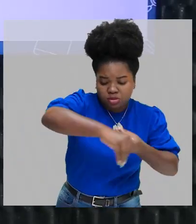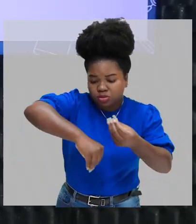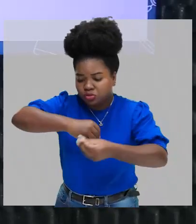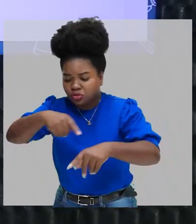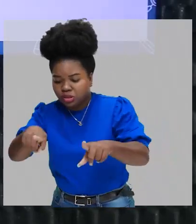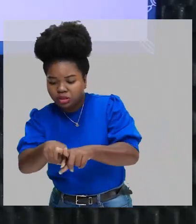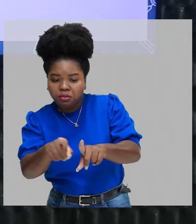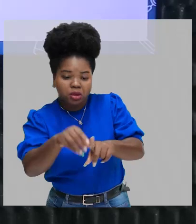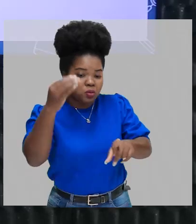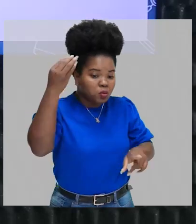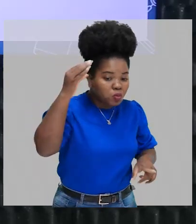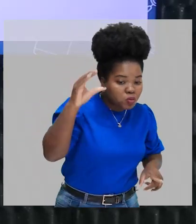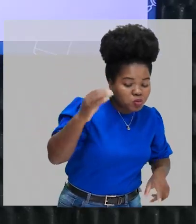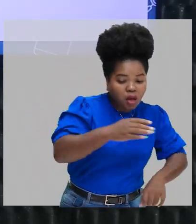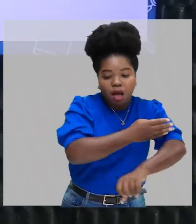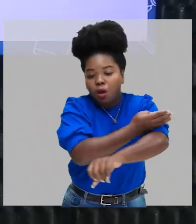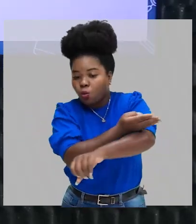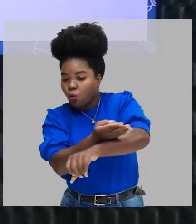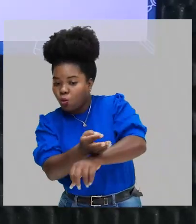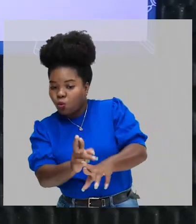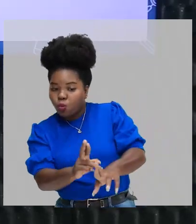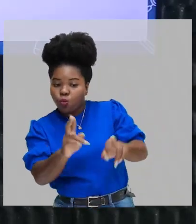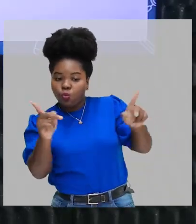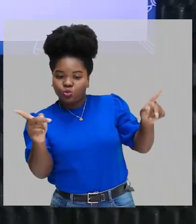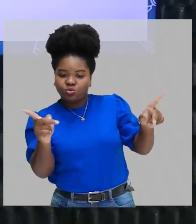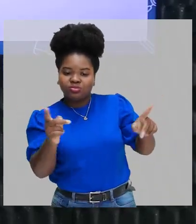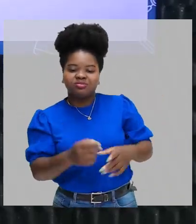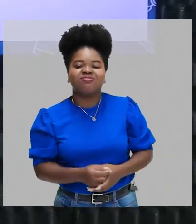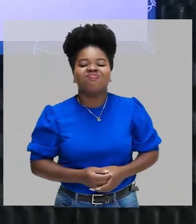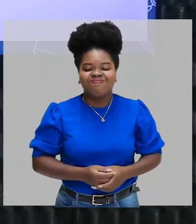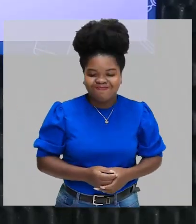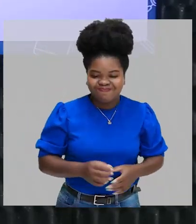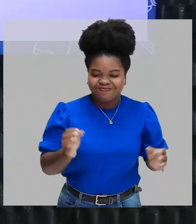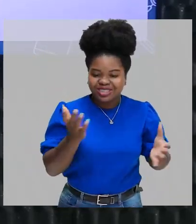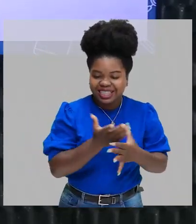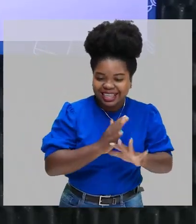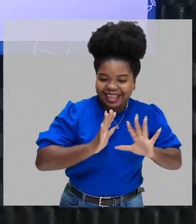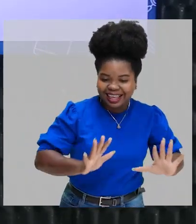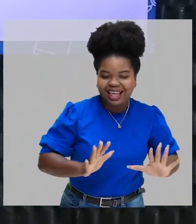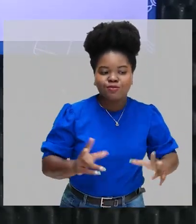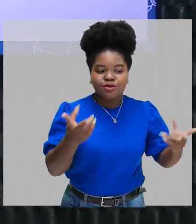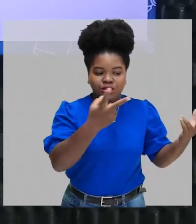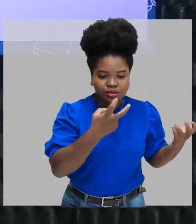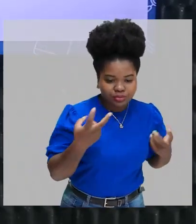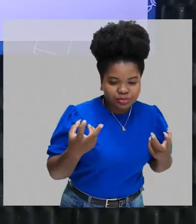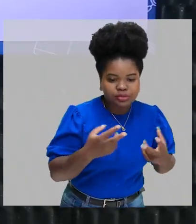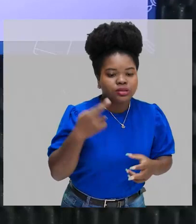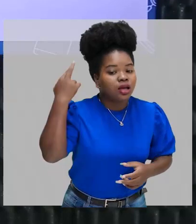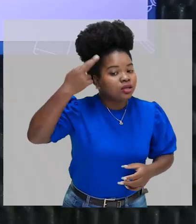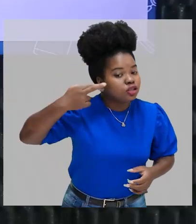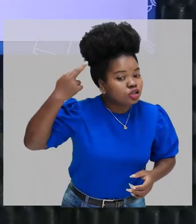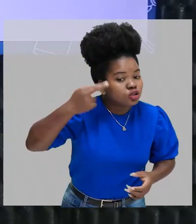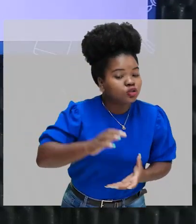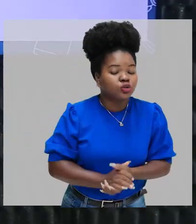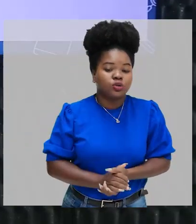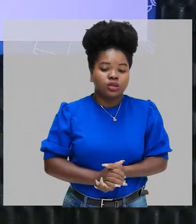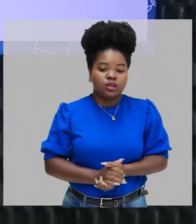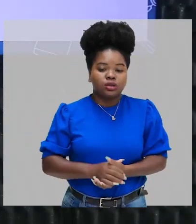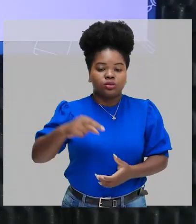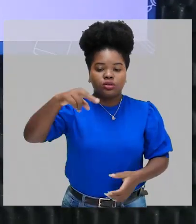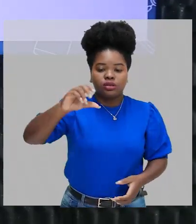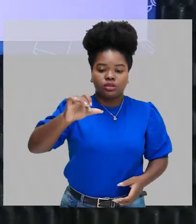costumes diferentes, e que acaba rompendo a exclusividade da perspectiva racional, do racionalismo europeu, sobre